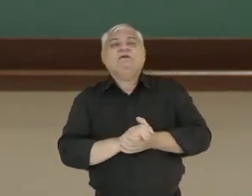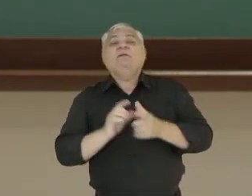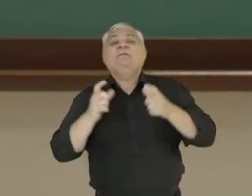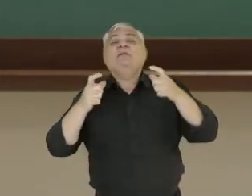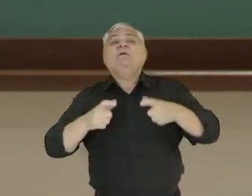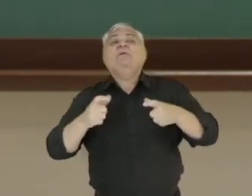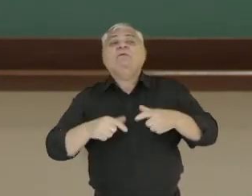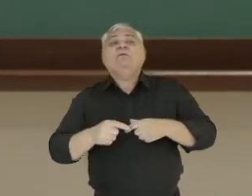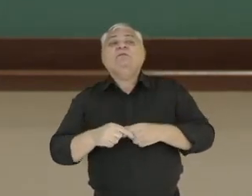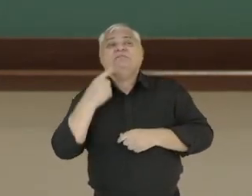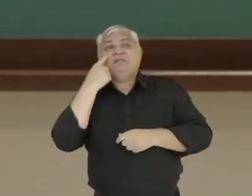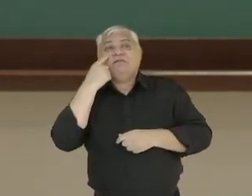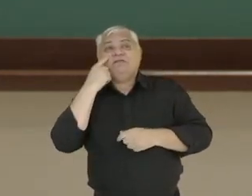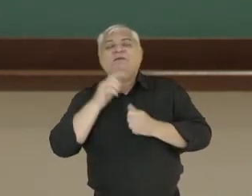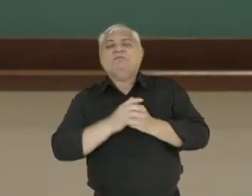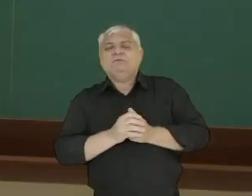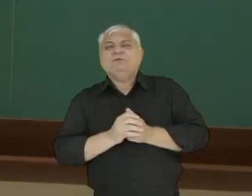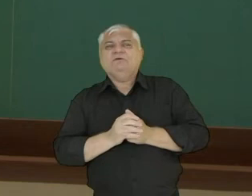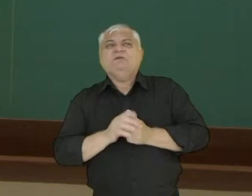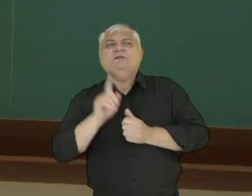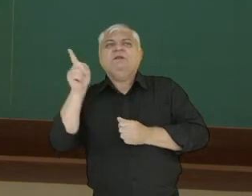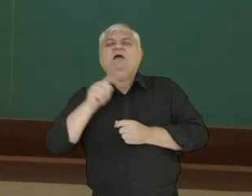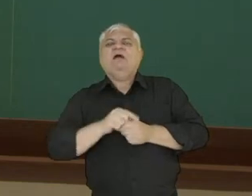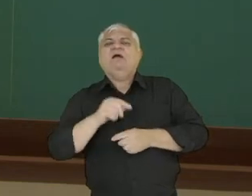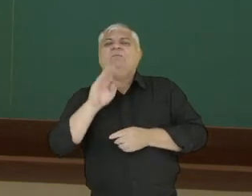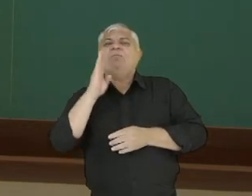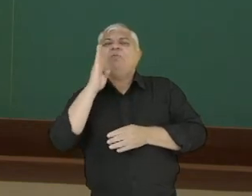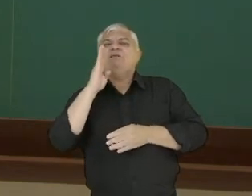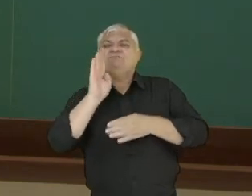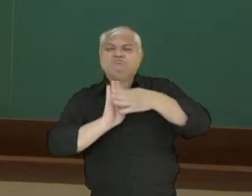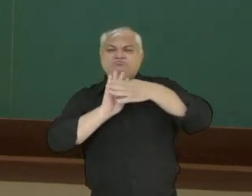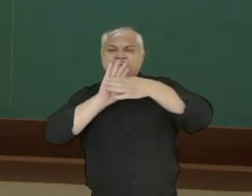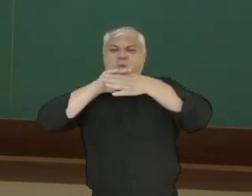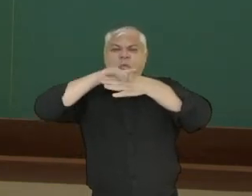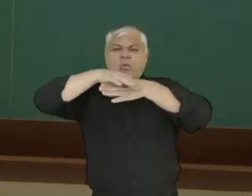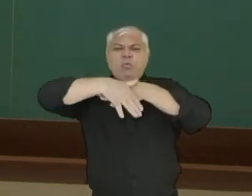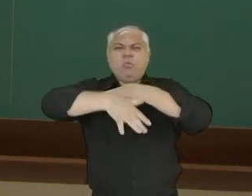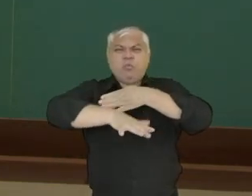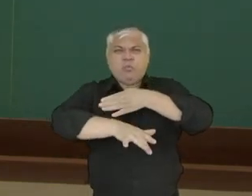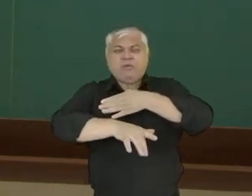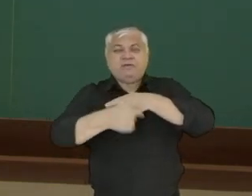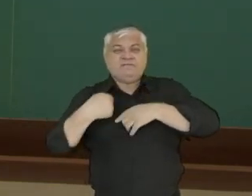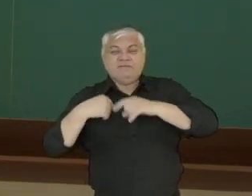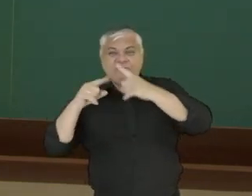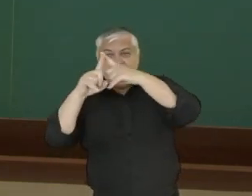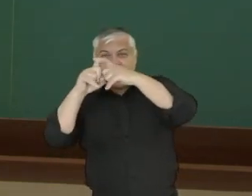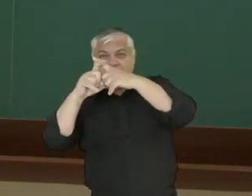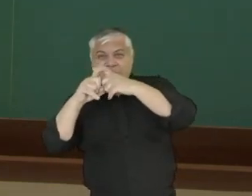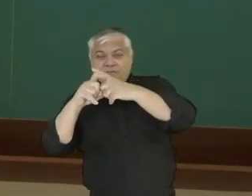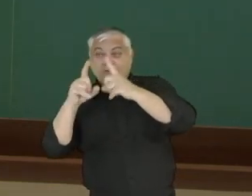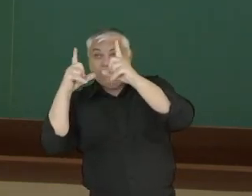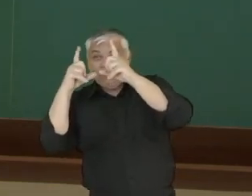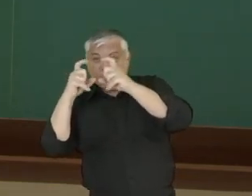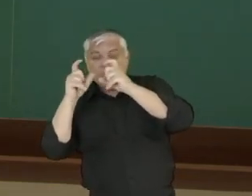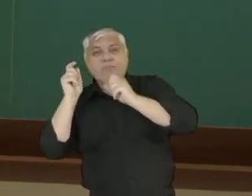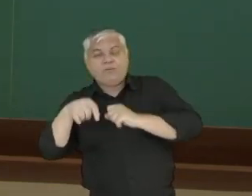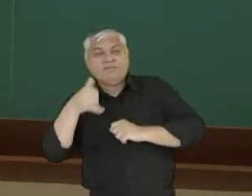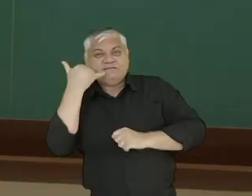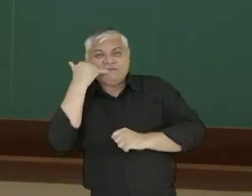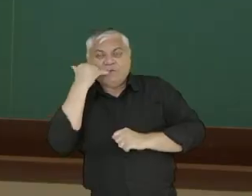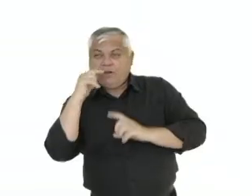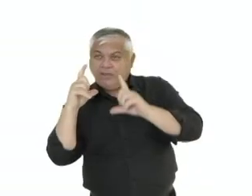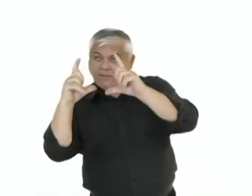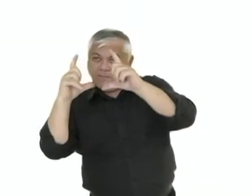onde? Vai aqui para o rompimento da barragem em Brumadinho. E aqui tem um outro QR Code que você pode capturá-lo,